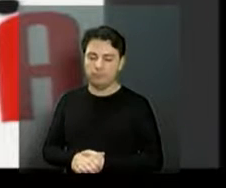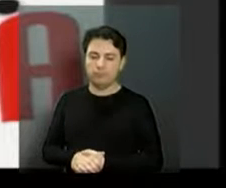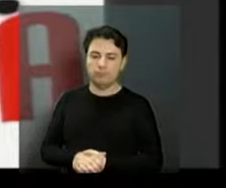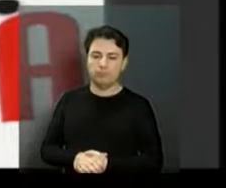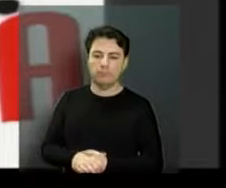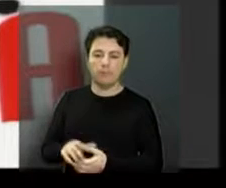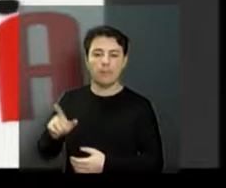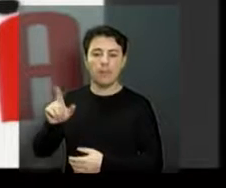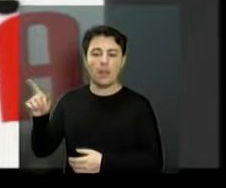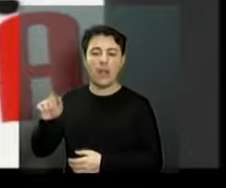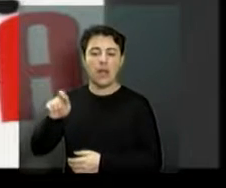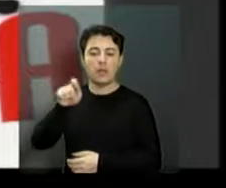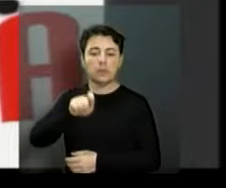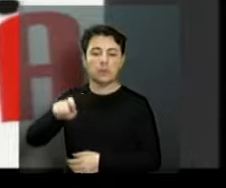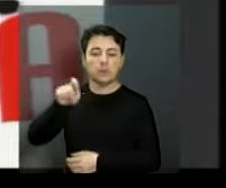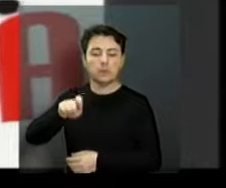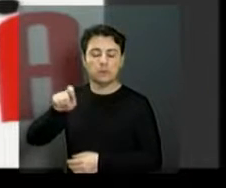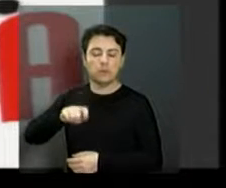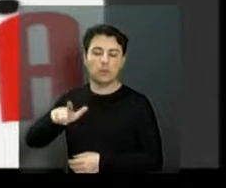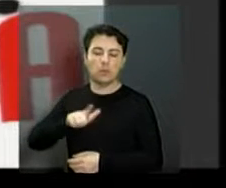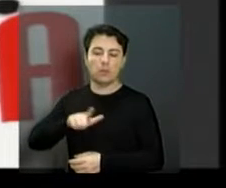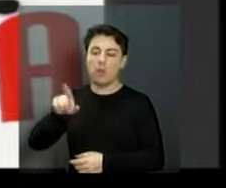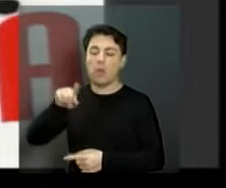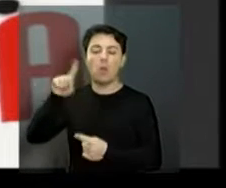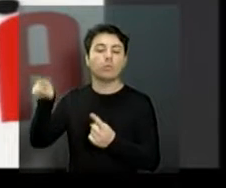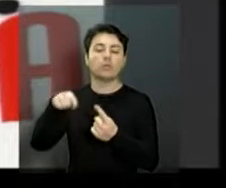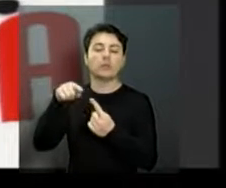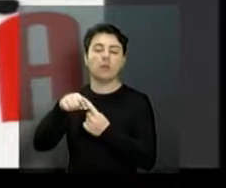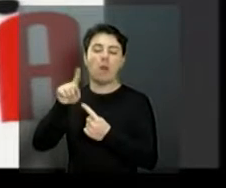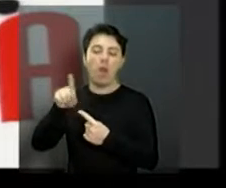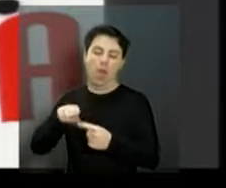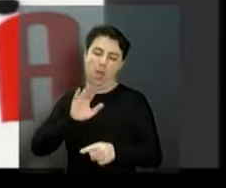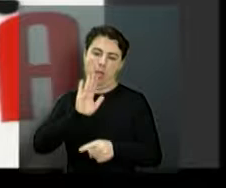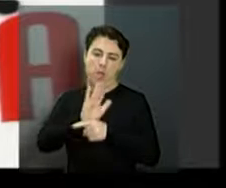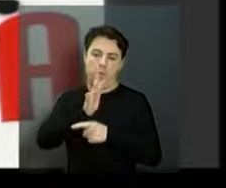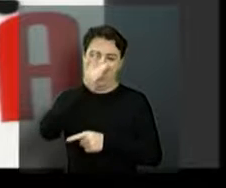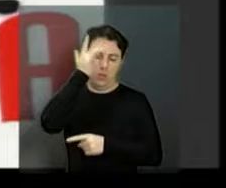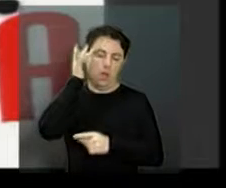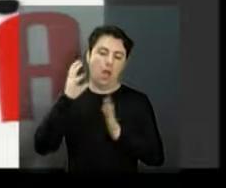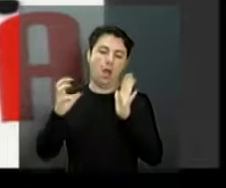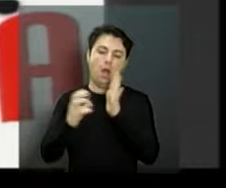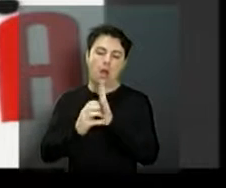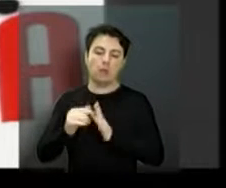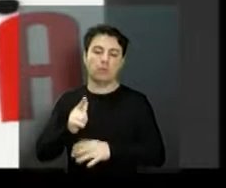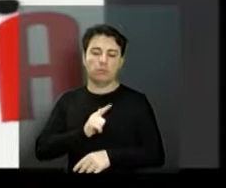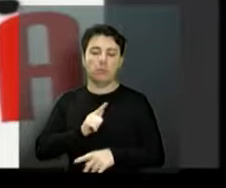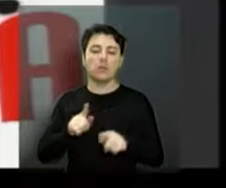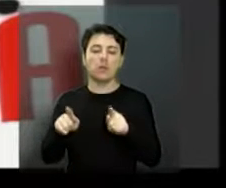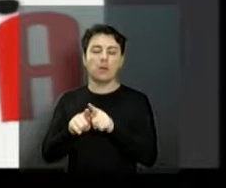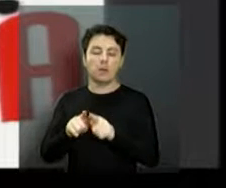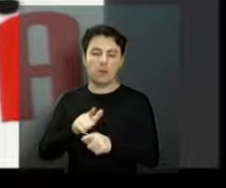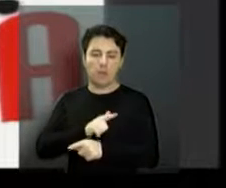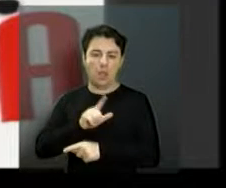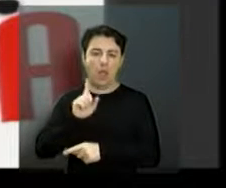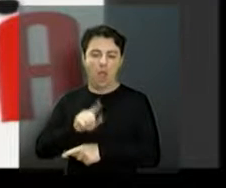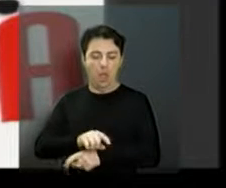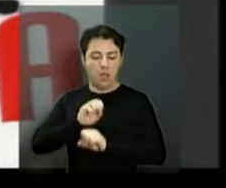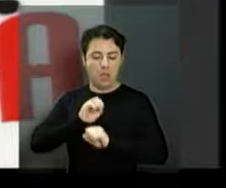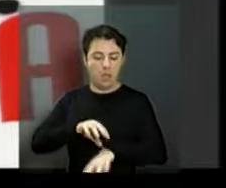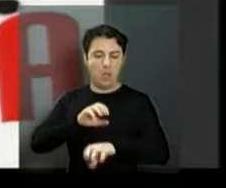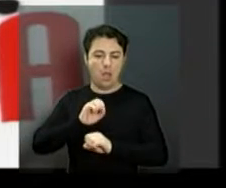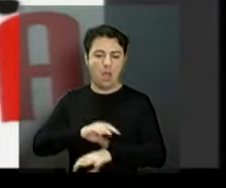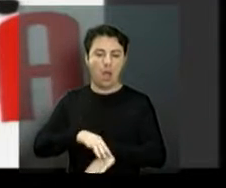meta atender as pessoas portadoras da doença em suas necessidades básicas e ainda realizar atividades de prevenção